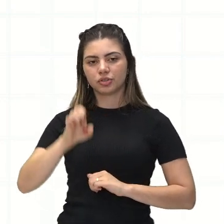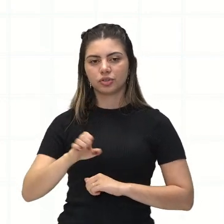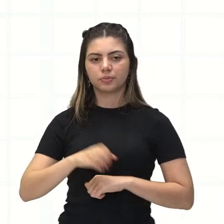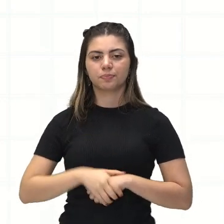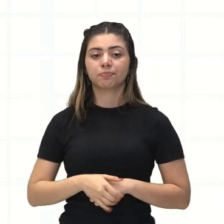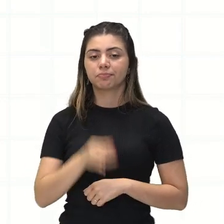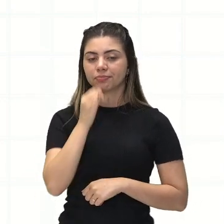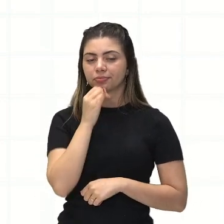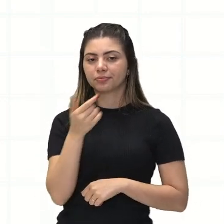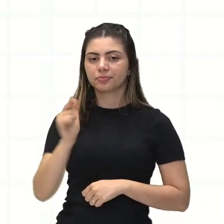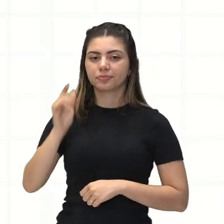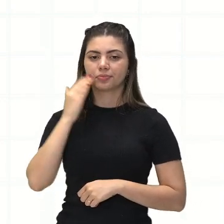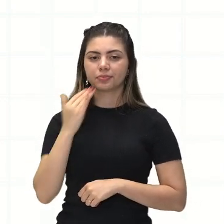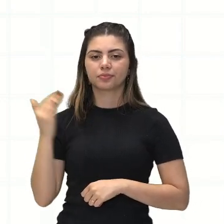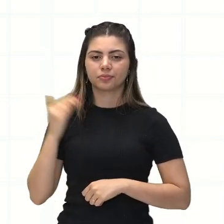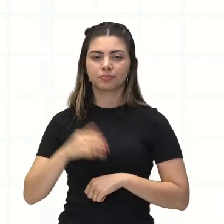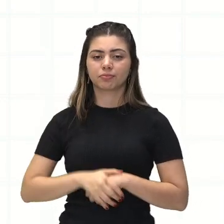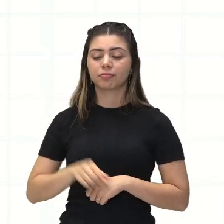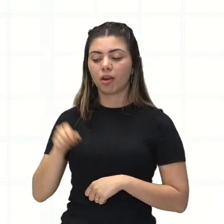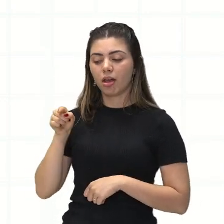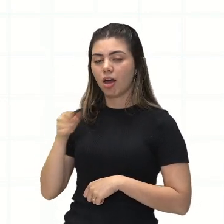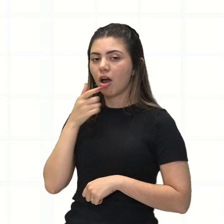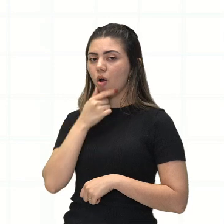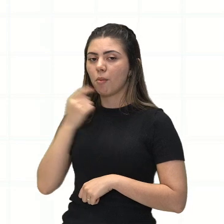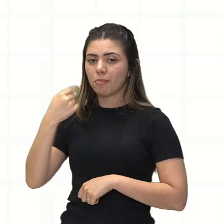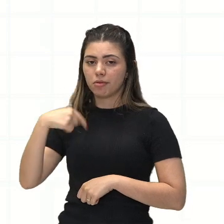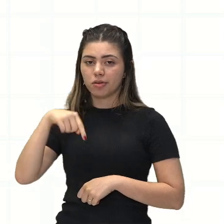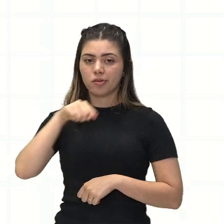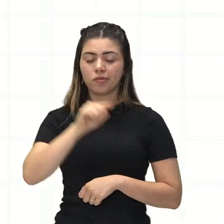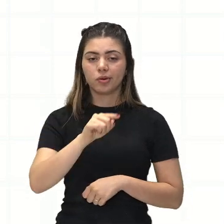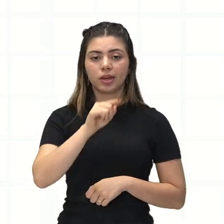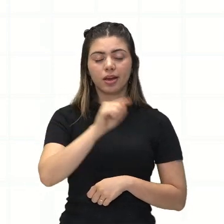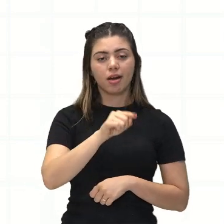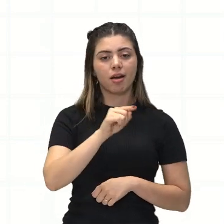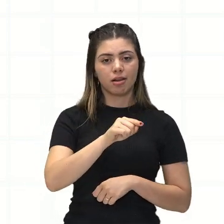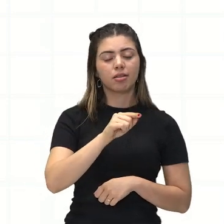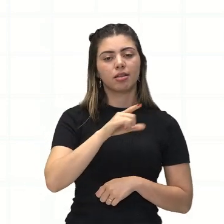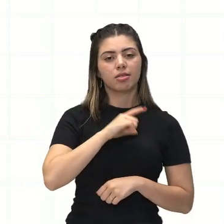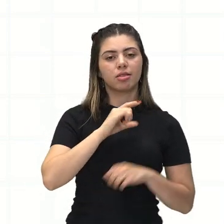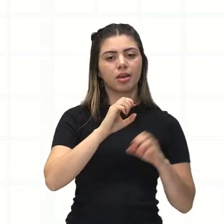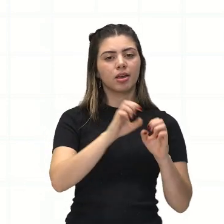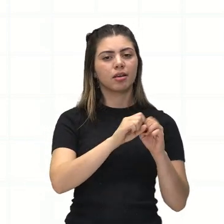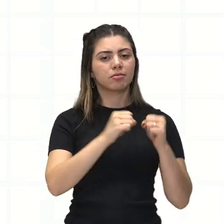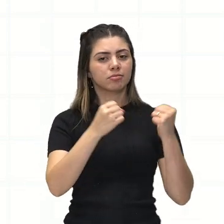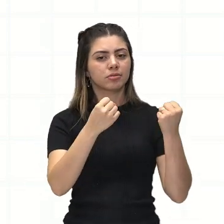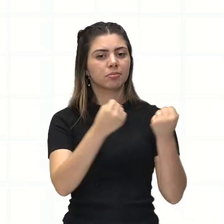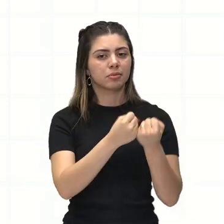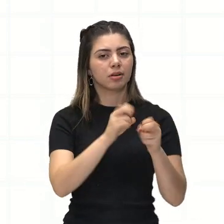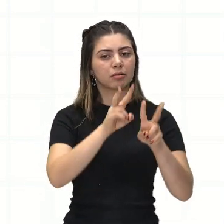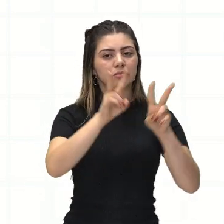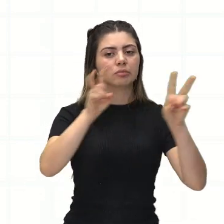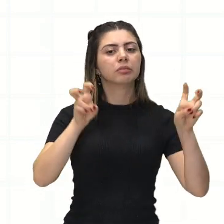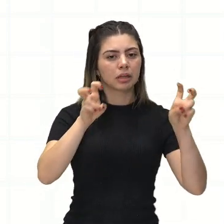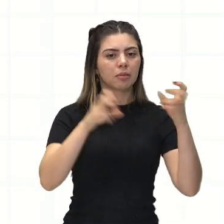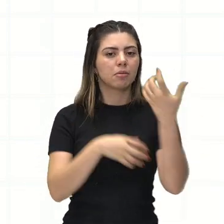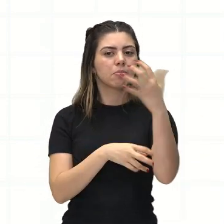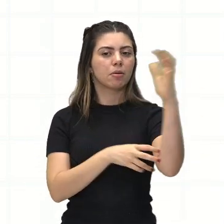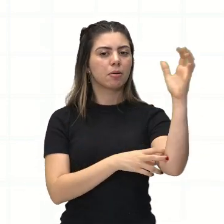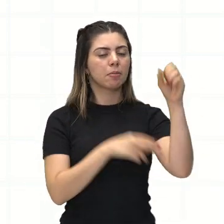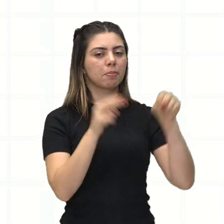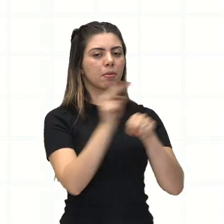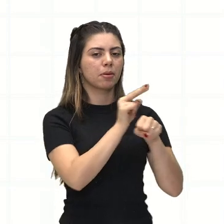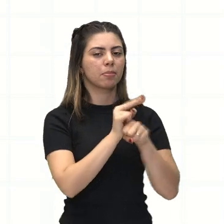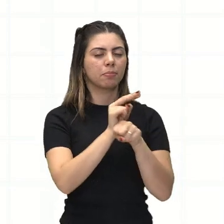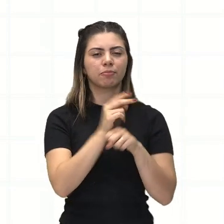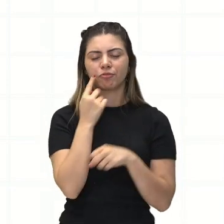Nosso segundo exemplo, ele foi ao seminário sobre preservação ambiental. Vou identificar o meu verbo. O verbo ir. No caso